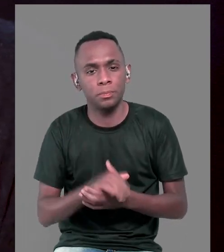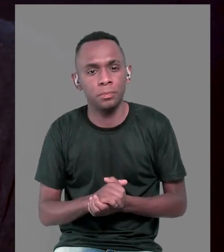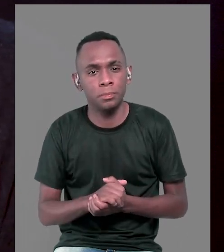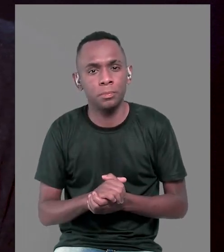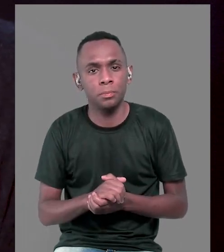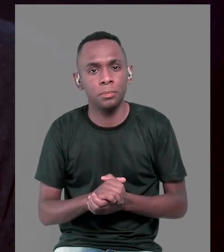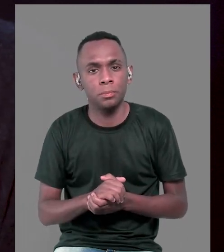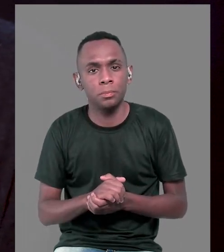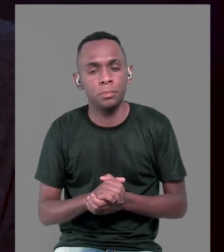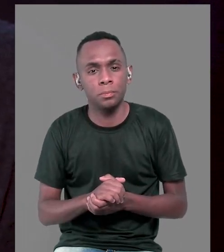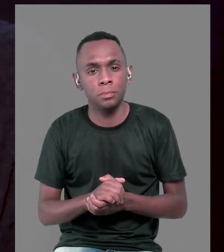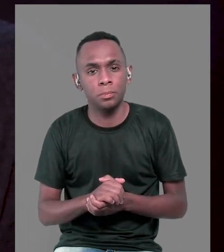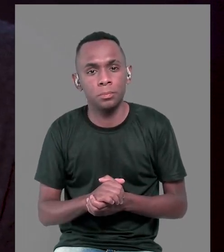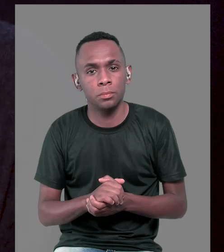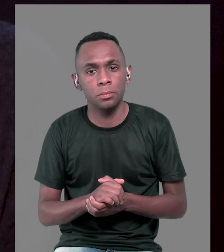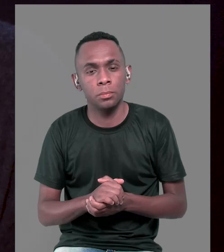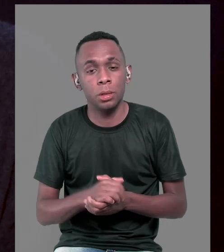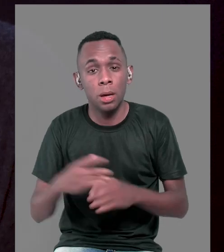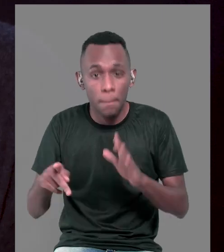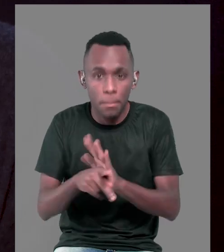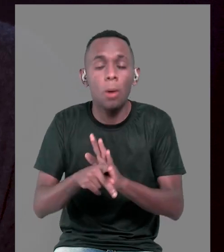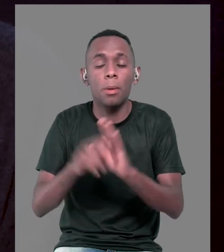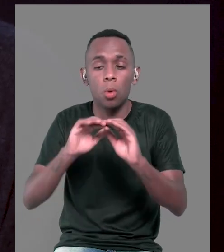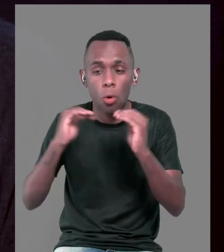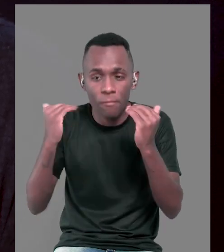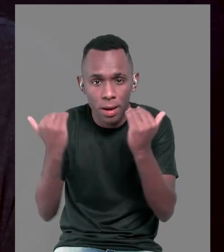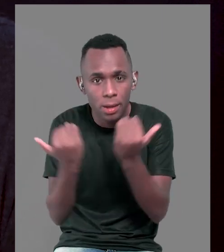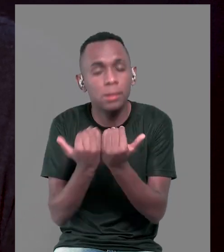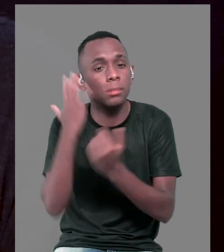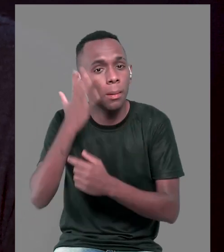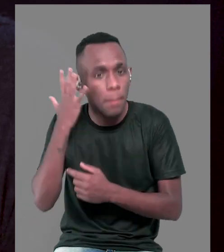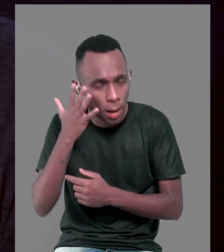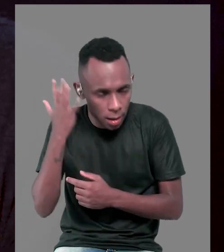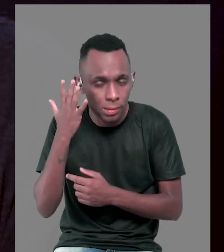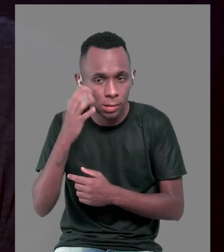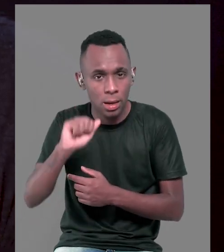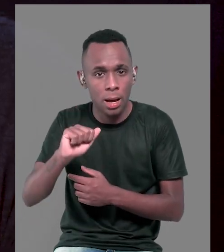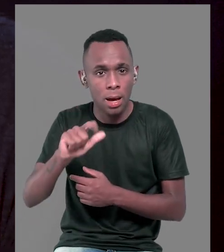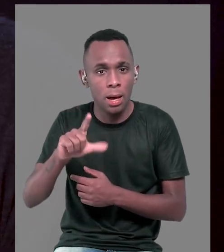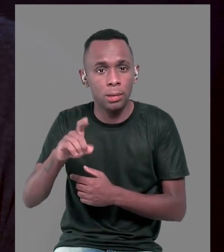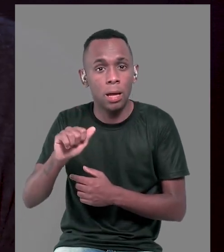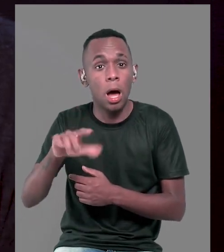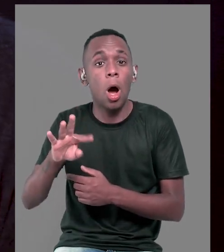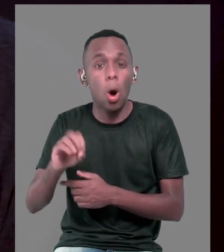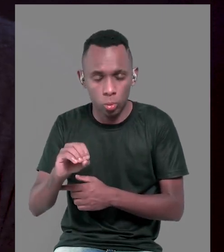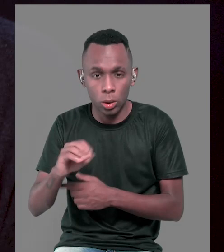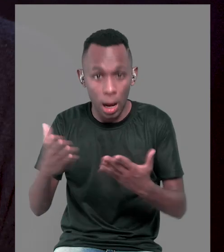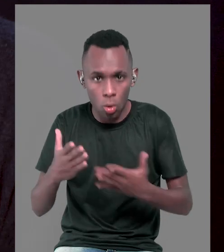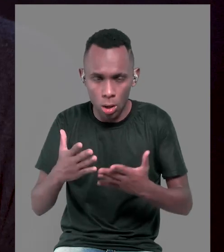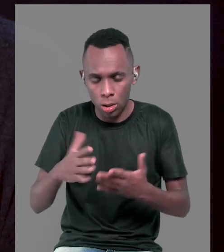mais uma edição dos ciclos de conferência de Adalto Novaes, dessa vez no ciclo